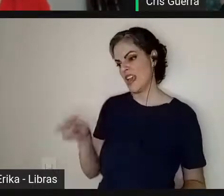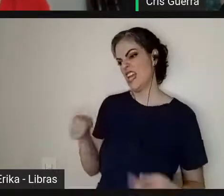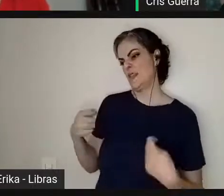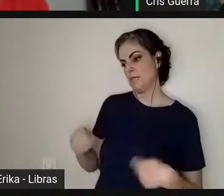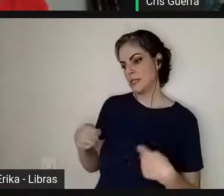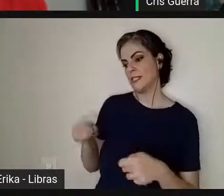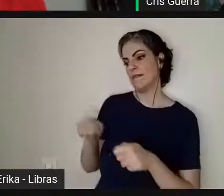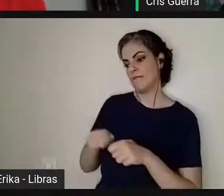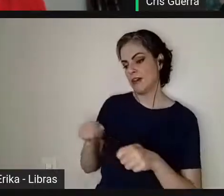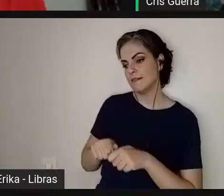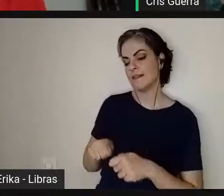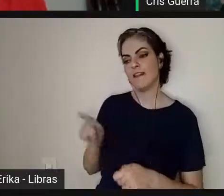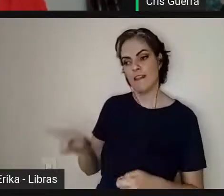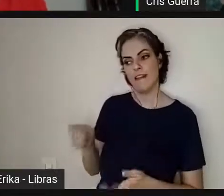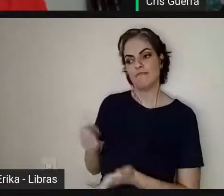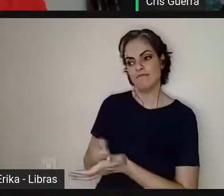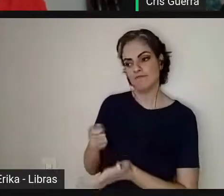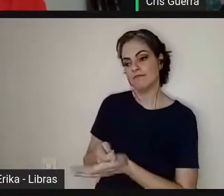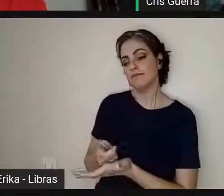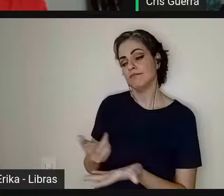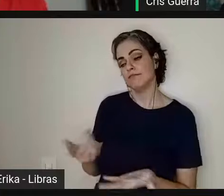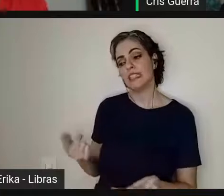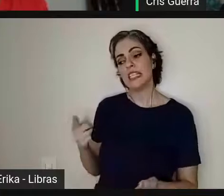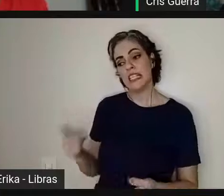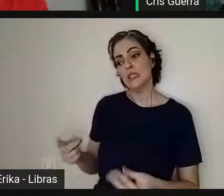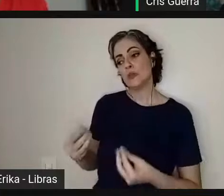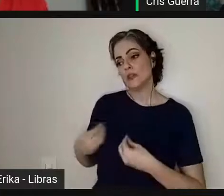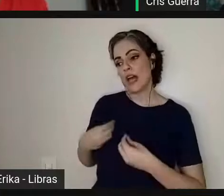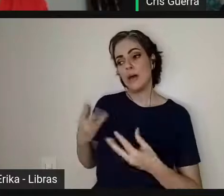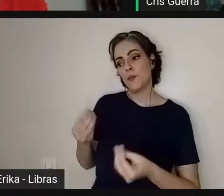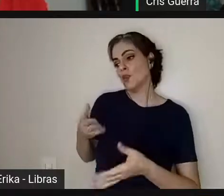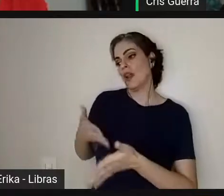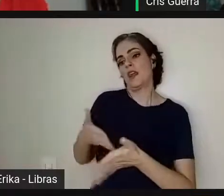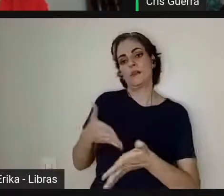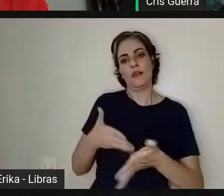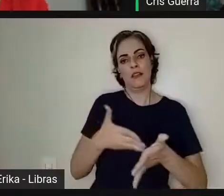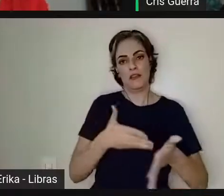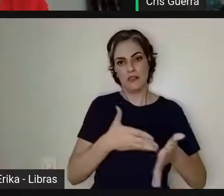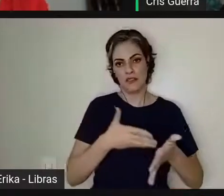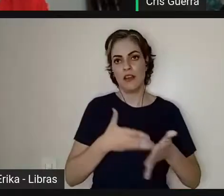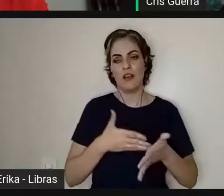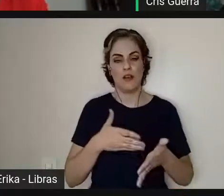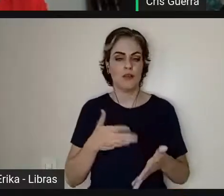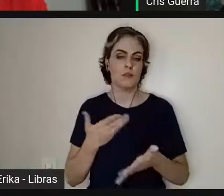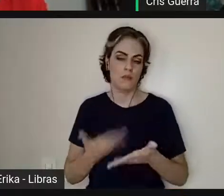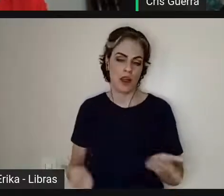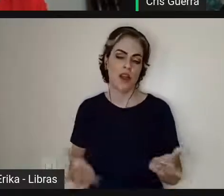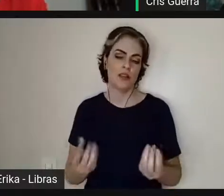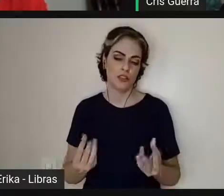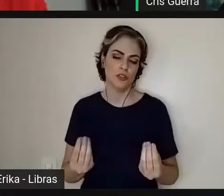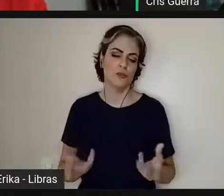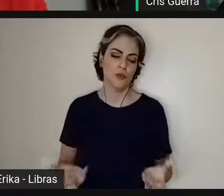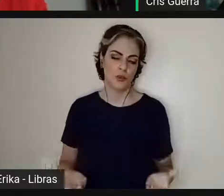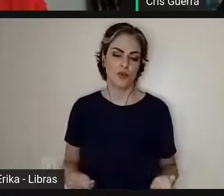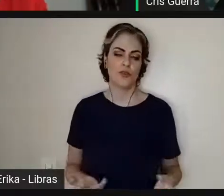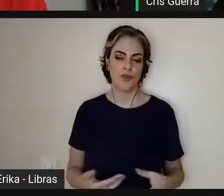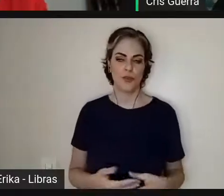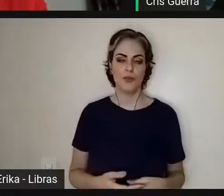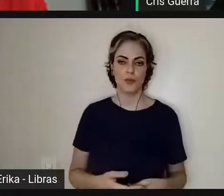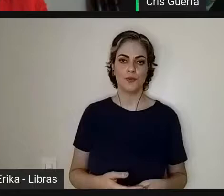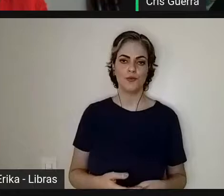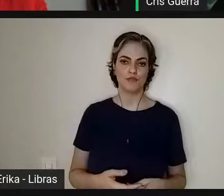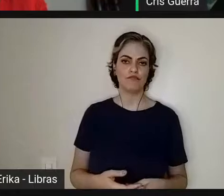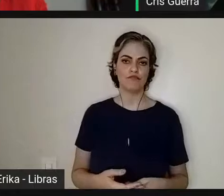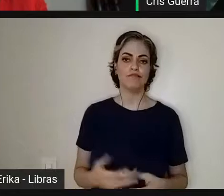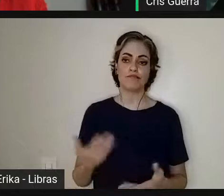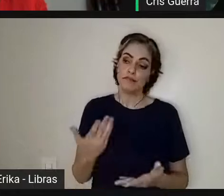fazer, que limita muito a vida, limita muitas relações, né? Eu acho que você perde muito em relação à troca